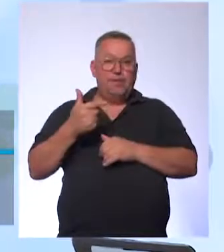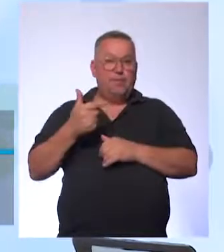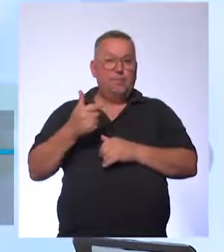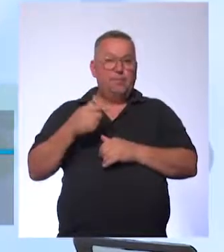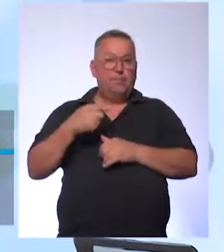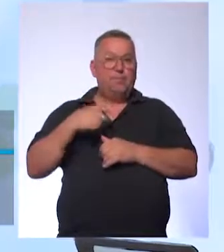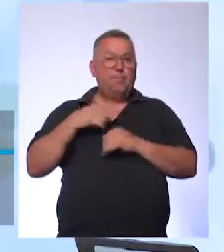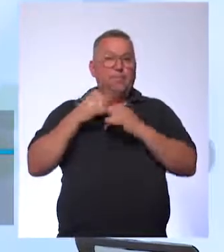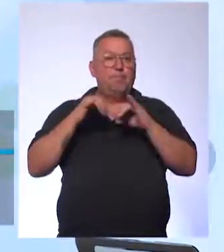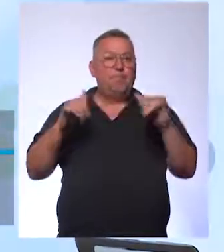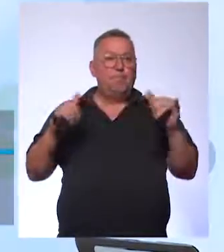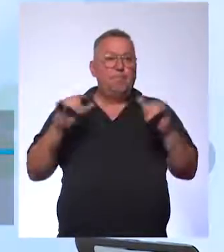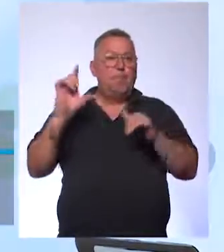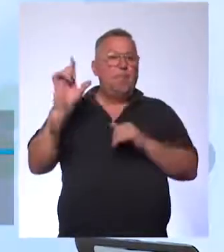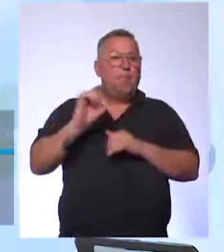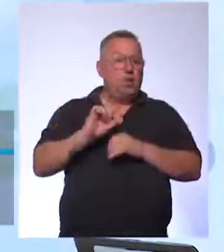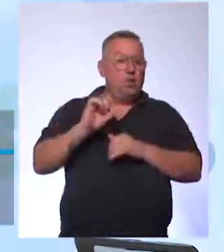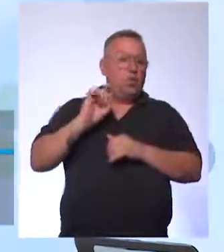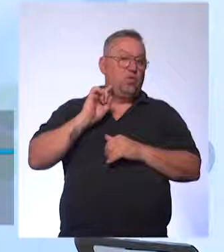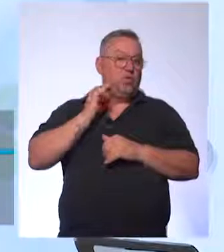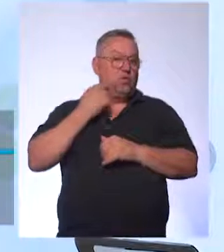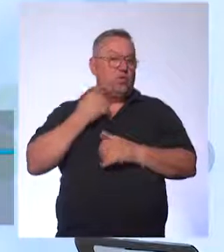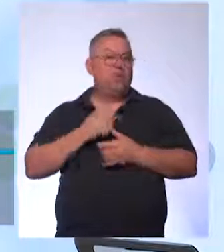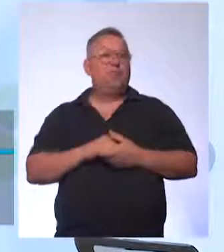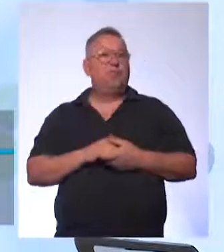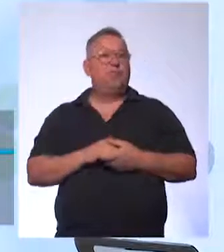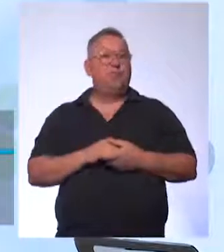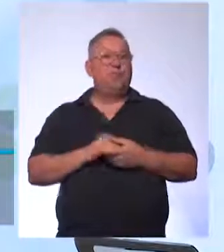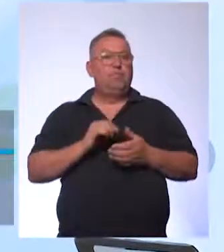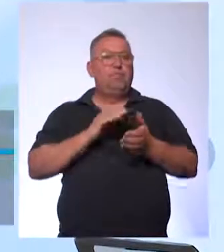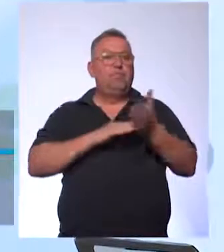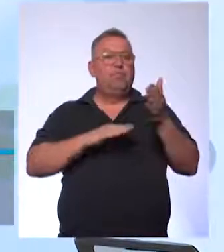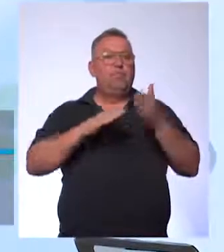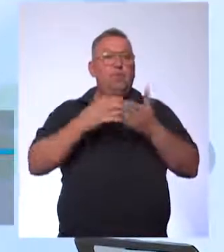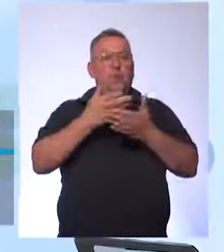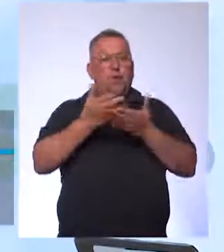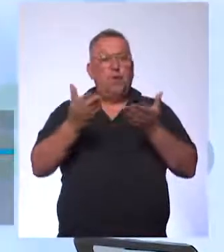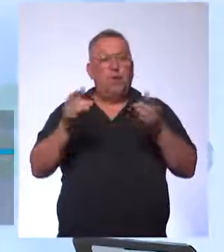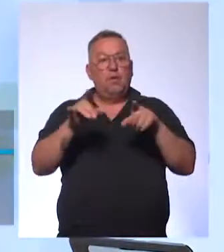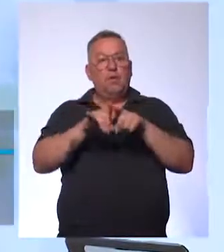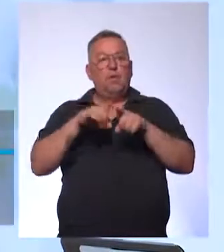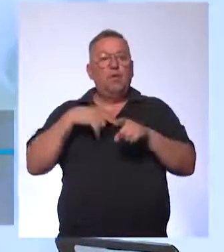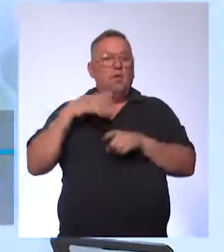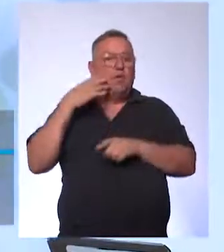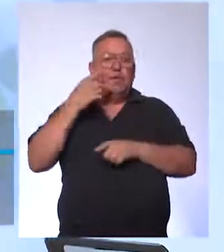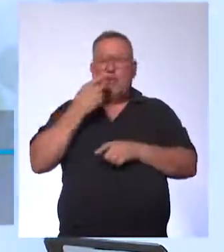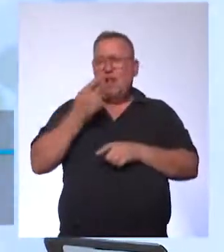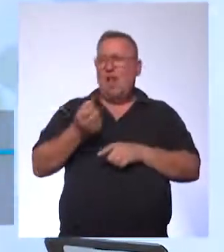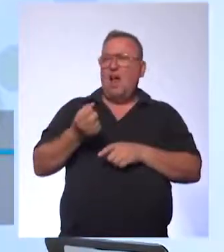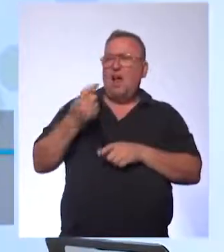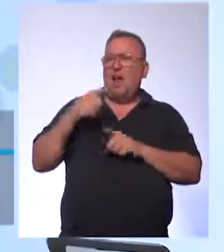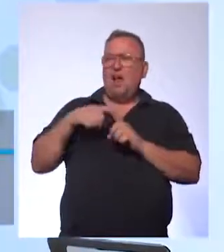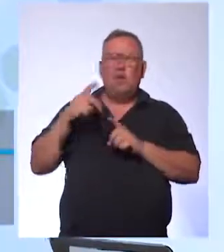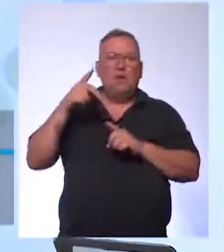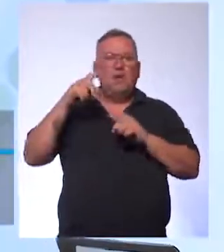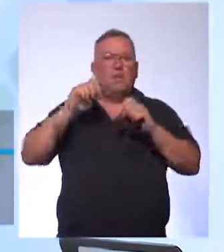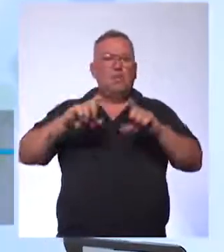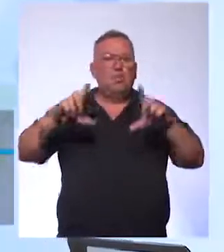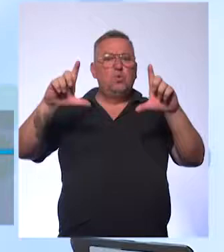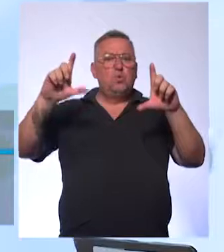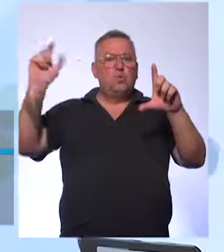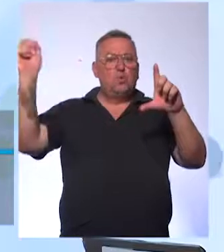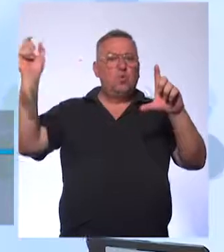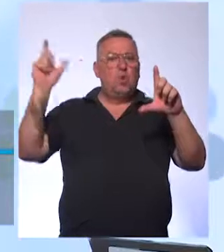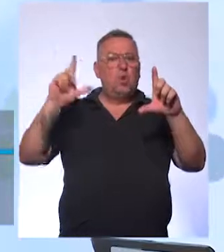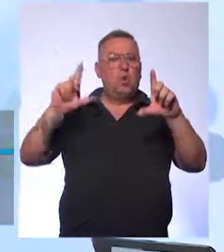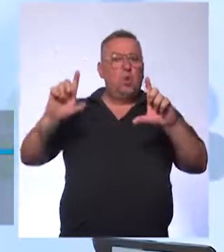produção de energia menos suja. Tá? Mas todas essas daí, aí eu sei que você está pensando assim, mas e o painel solar? Então,